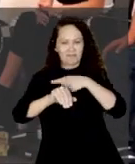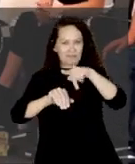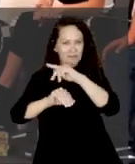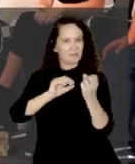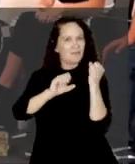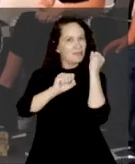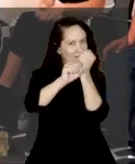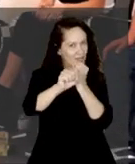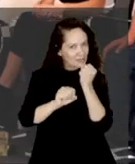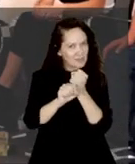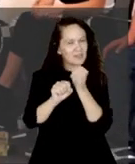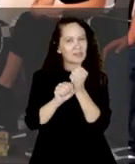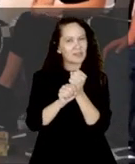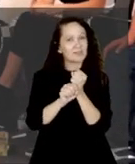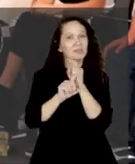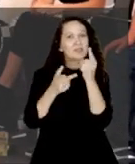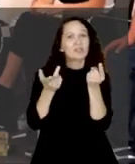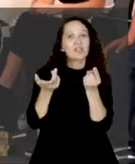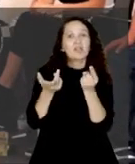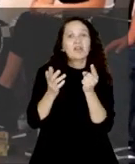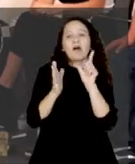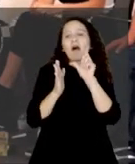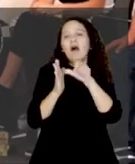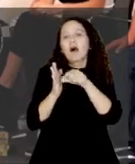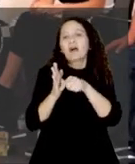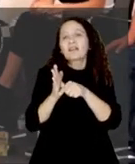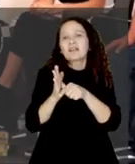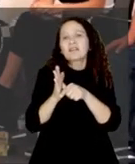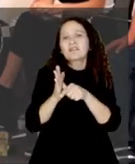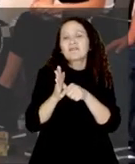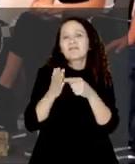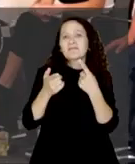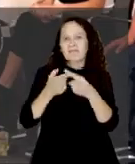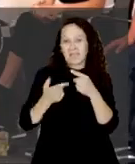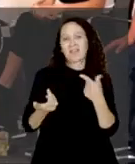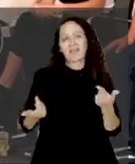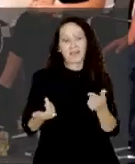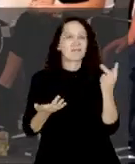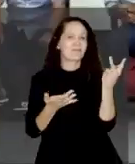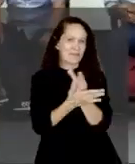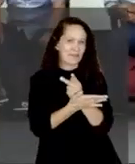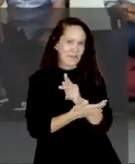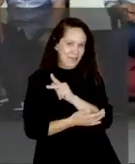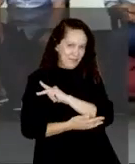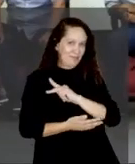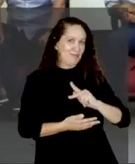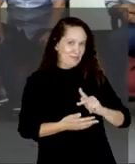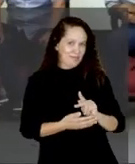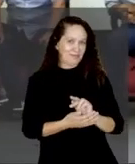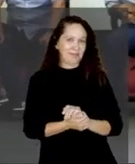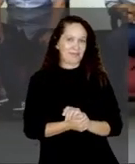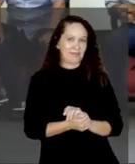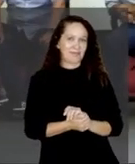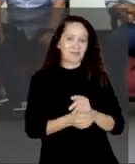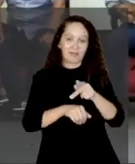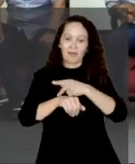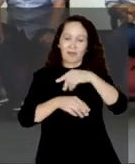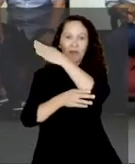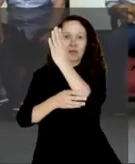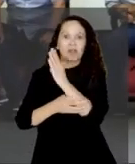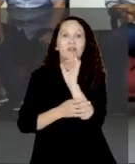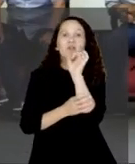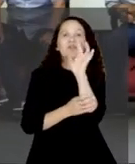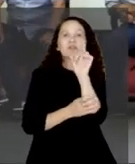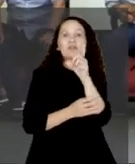universidade. O Brasil levou 420 anos para ter a sua primeira. Por quê? Porque a elite